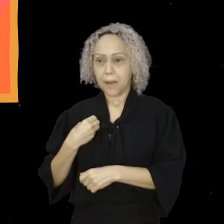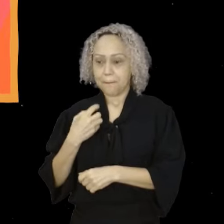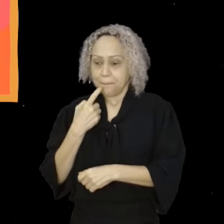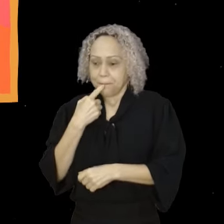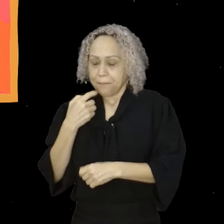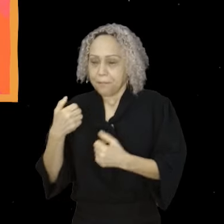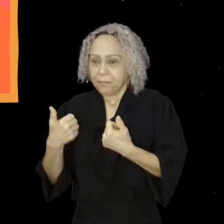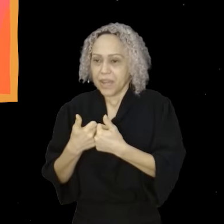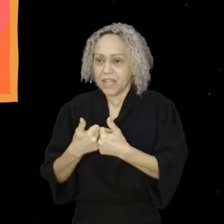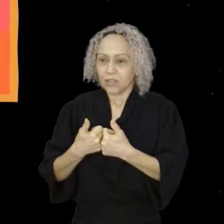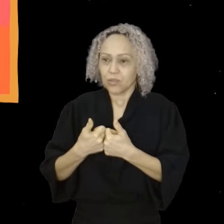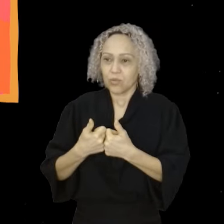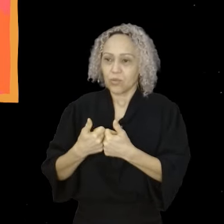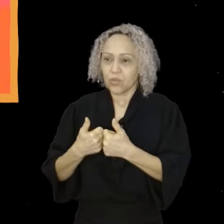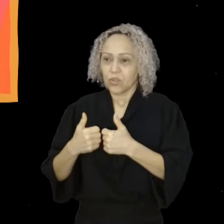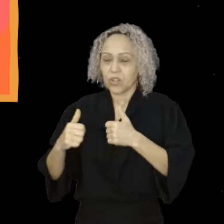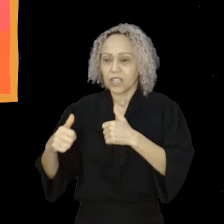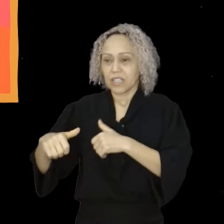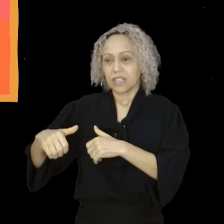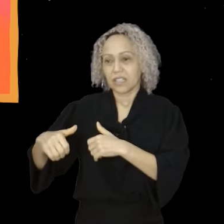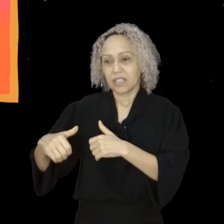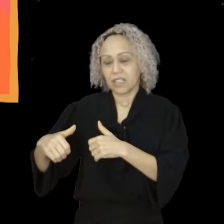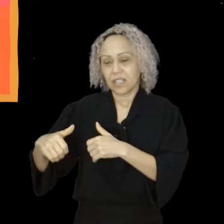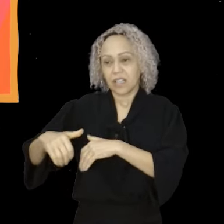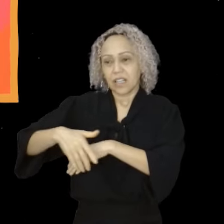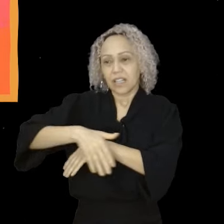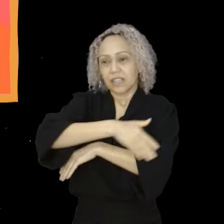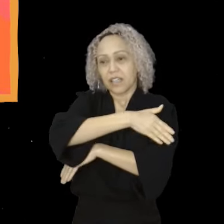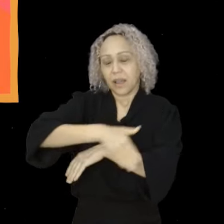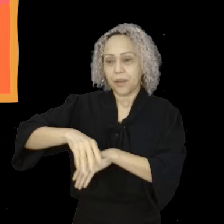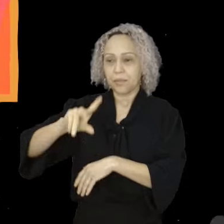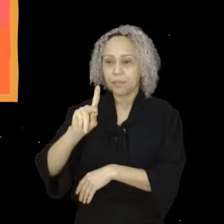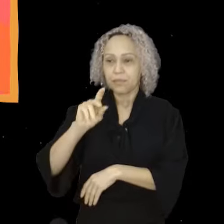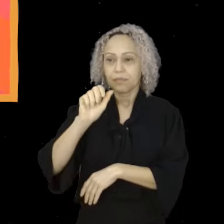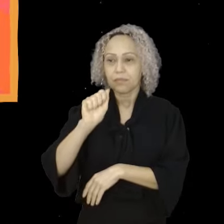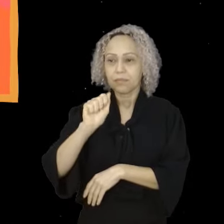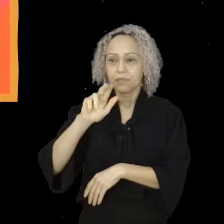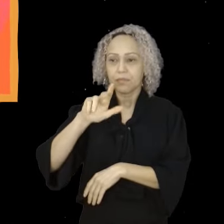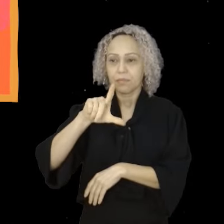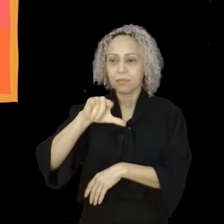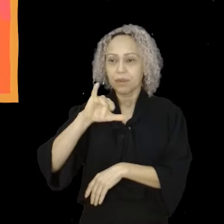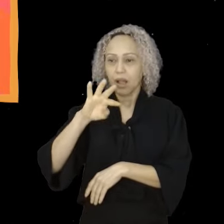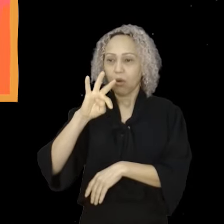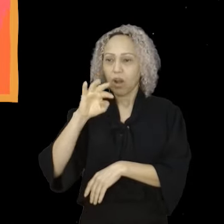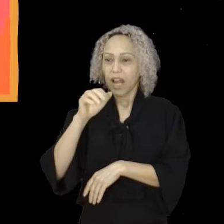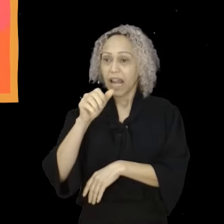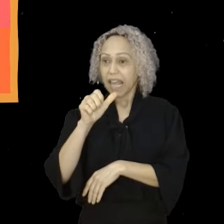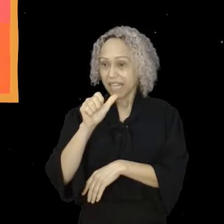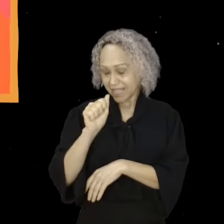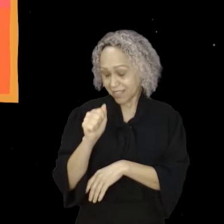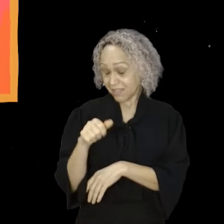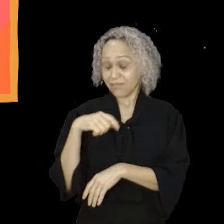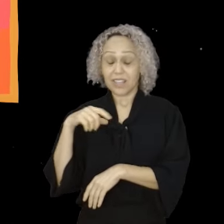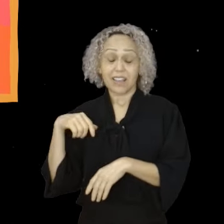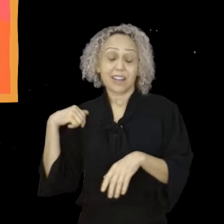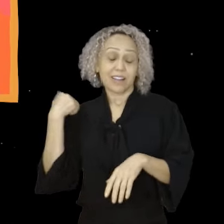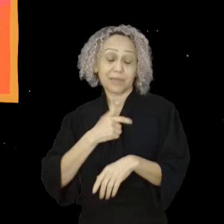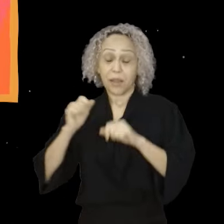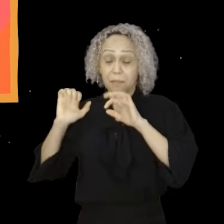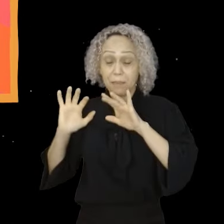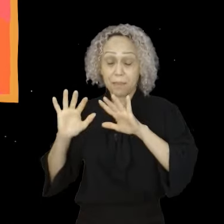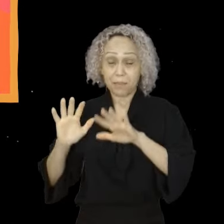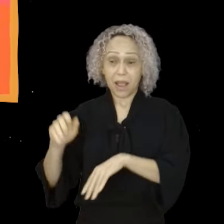assim, tudo muito mágico. Mas o que mais me marcou nesse dia foi uma conversa que eu tive com meu ex-padrasto, né?